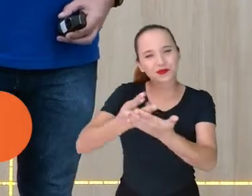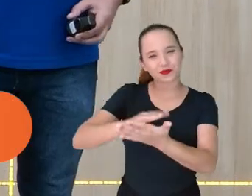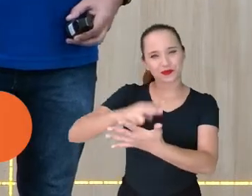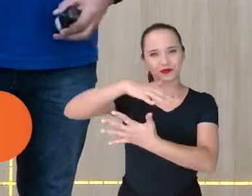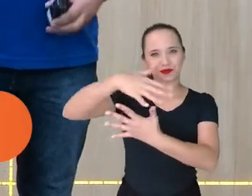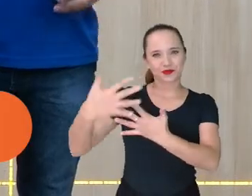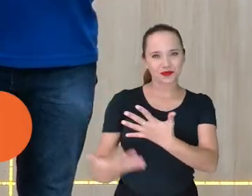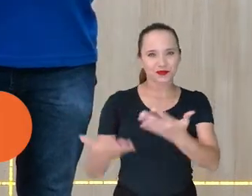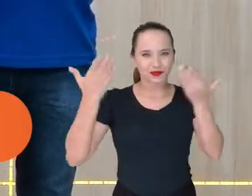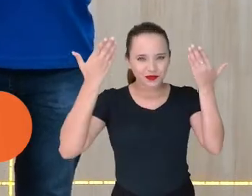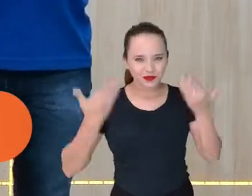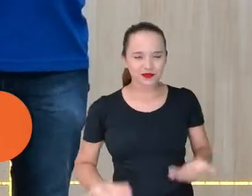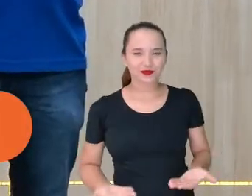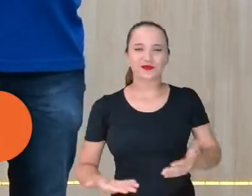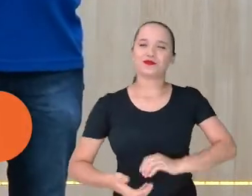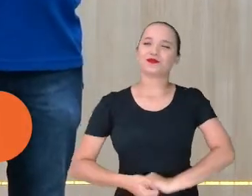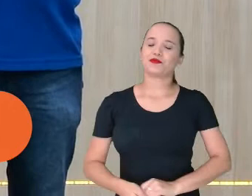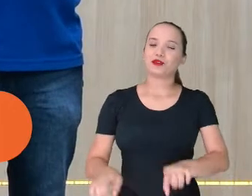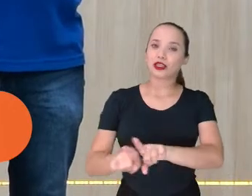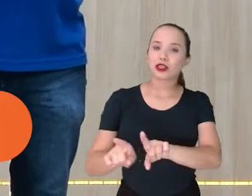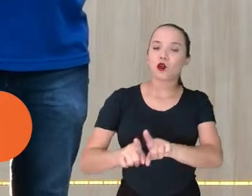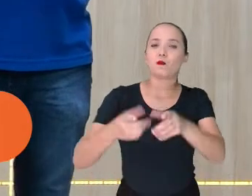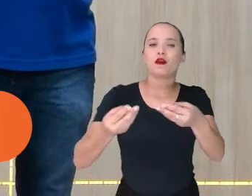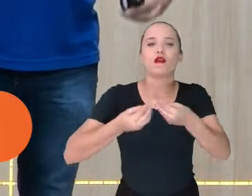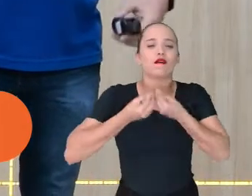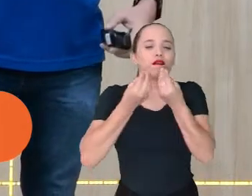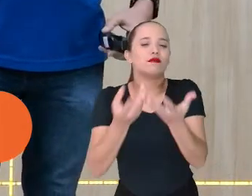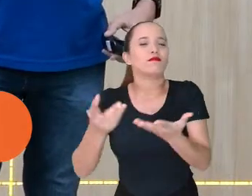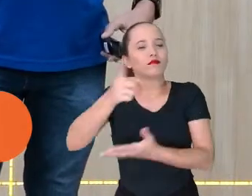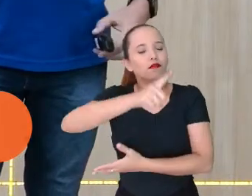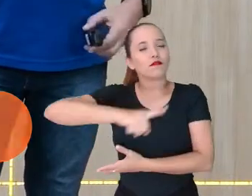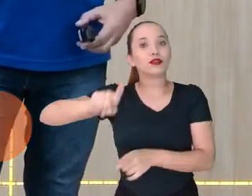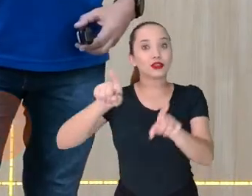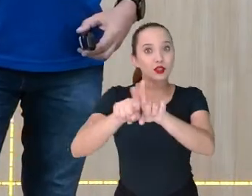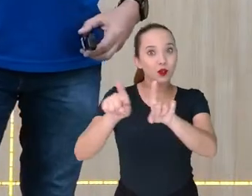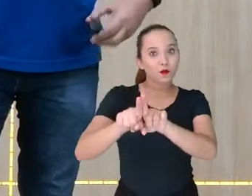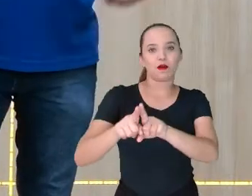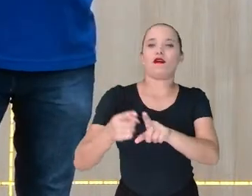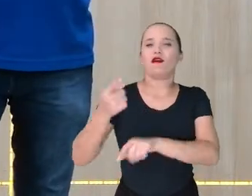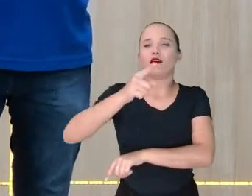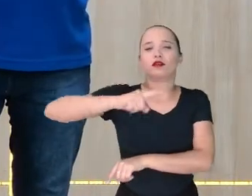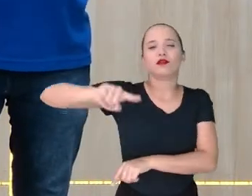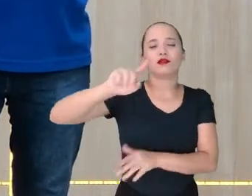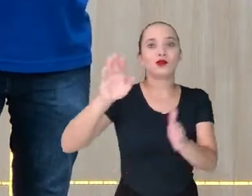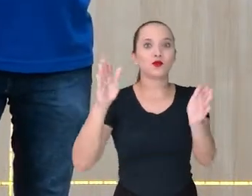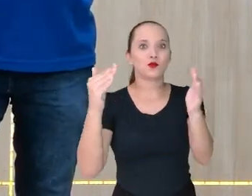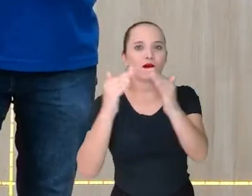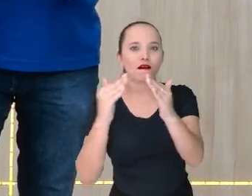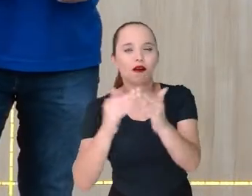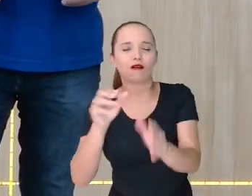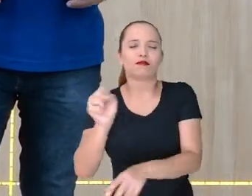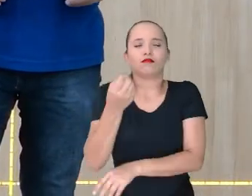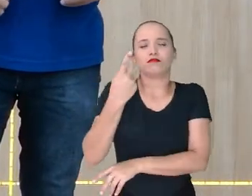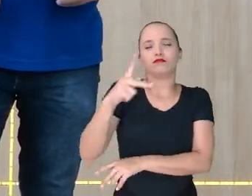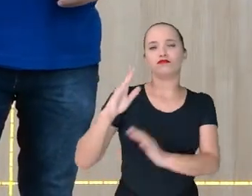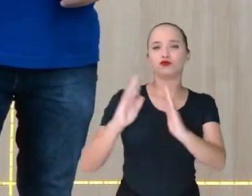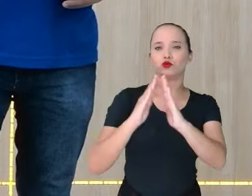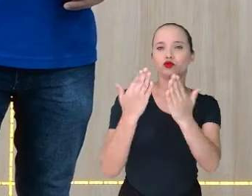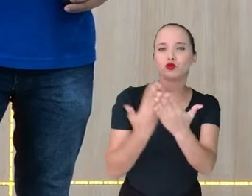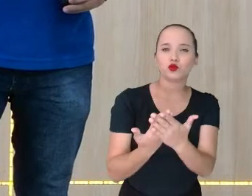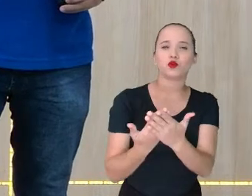aí, trazendo também a imagem para vocês aí, chegando até na casa de vocês, ou na escola, que onde vocês estão